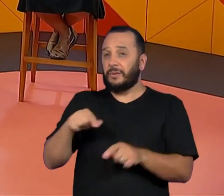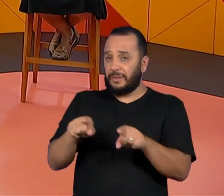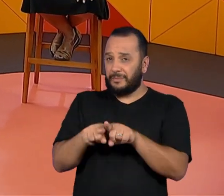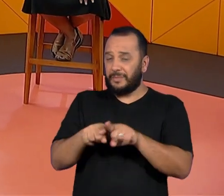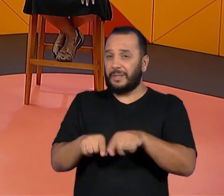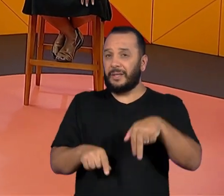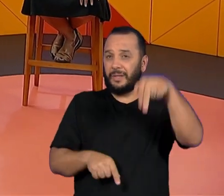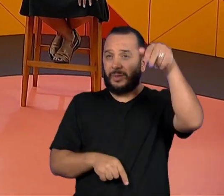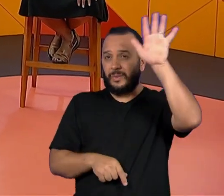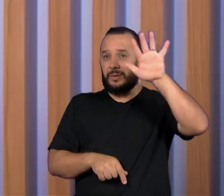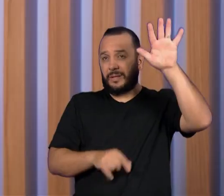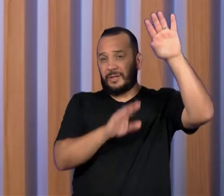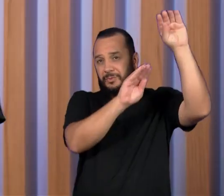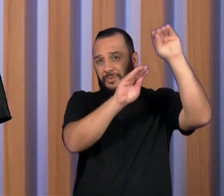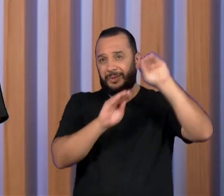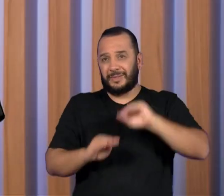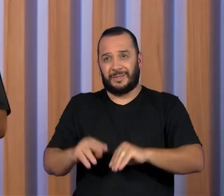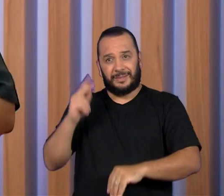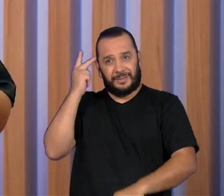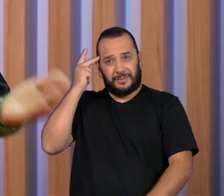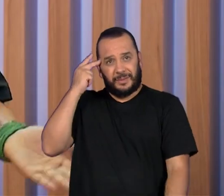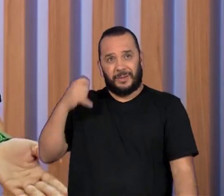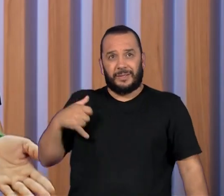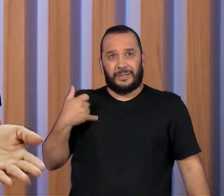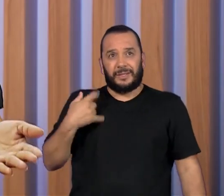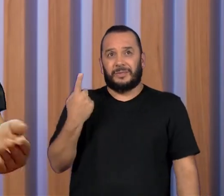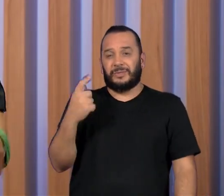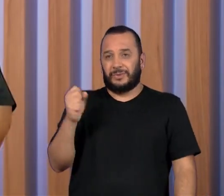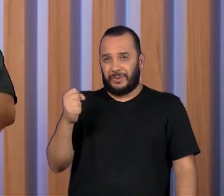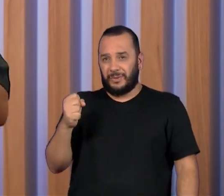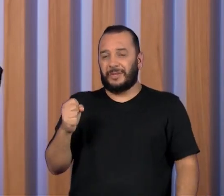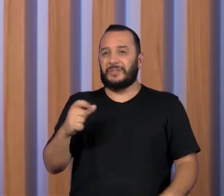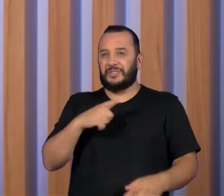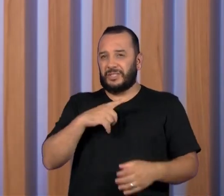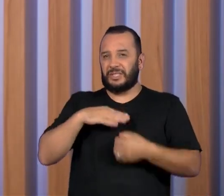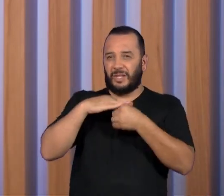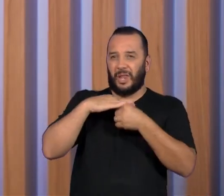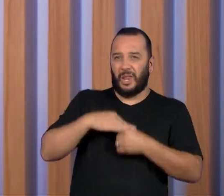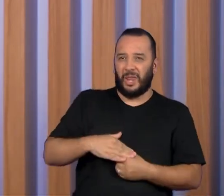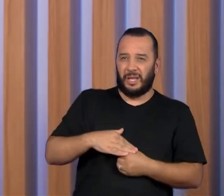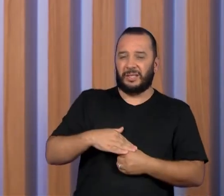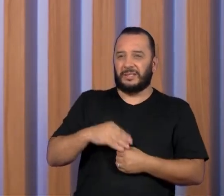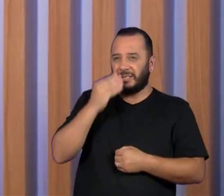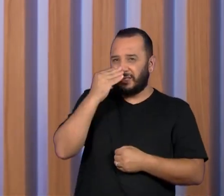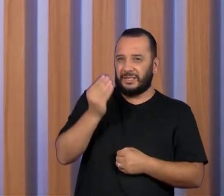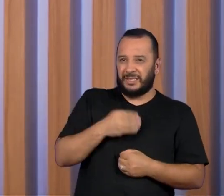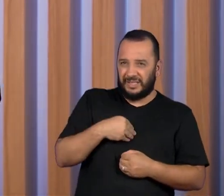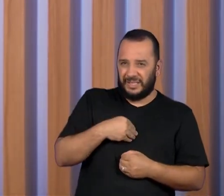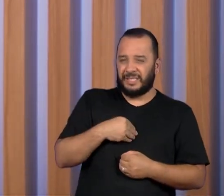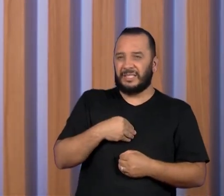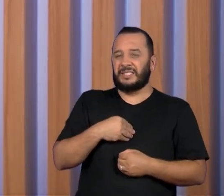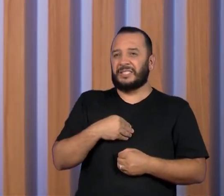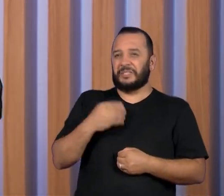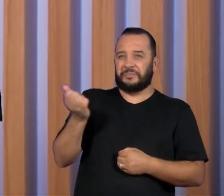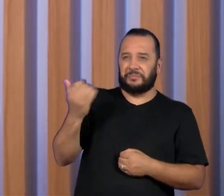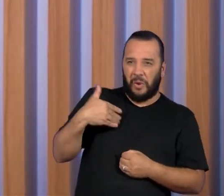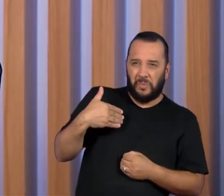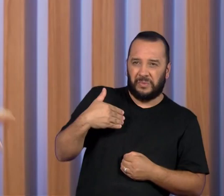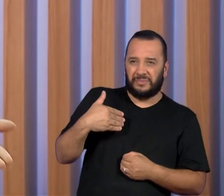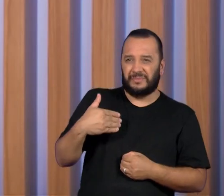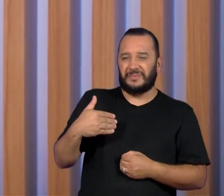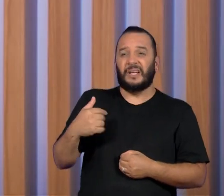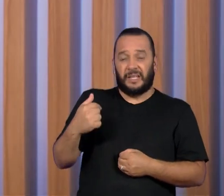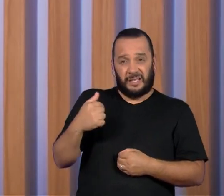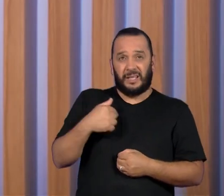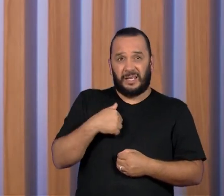Paulo com 18 anos de idade e que sofri todo um processo também de invisibilidade, de esquecimento, sabe, de marginalização, tudo isso. Eu sou mãe